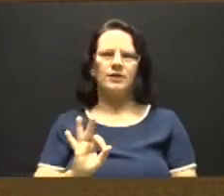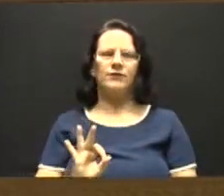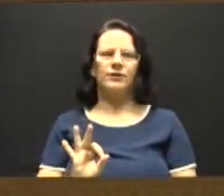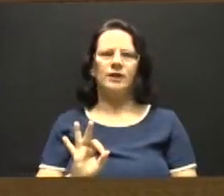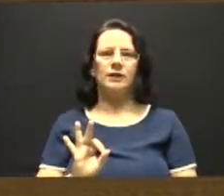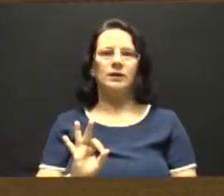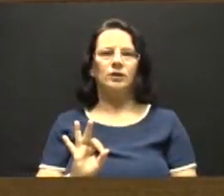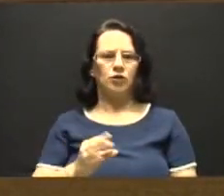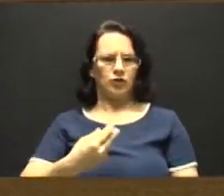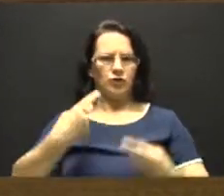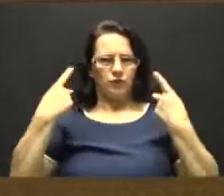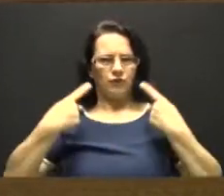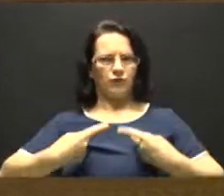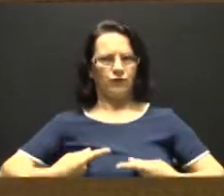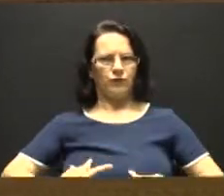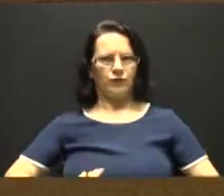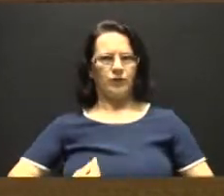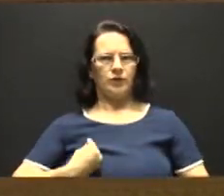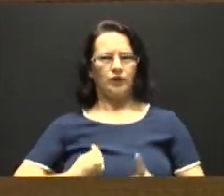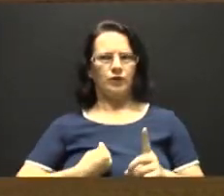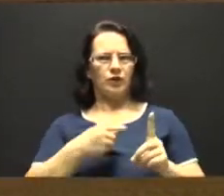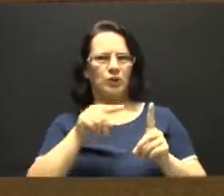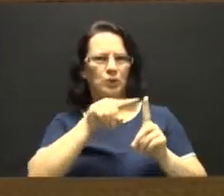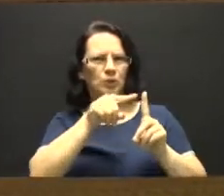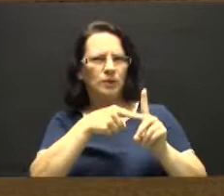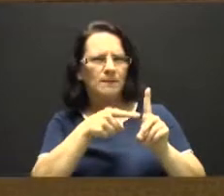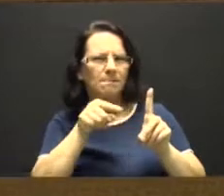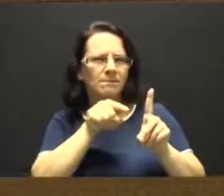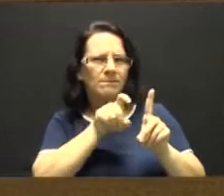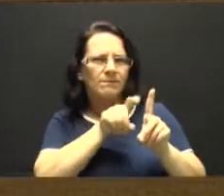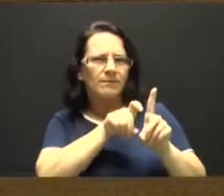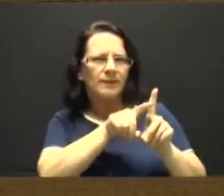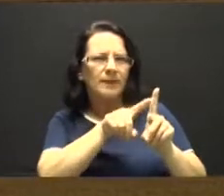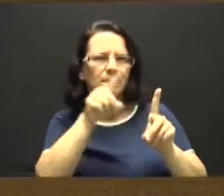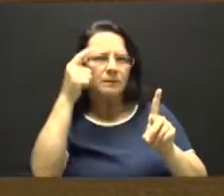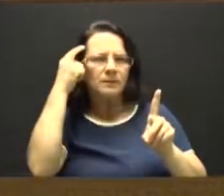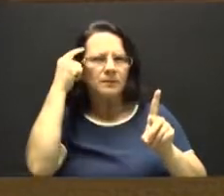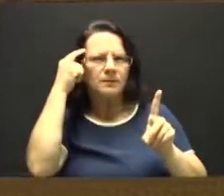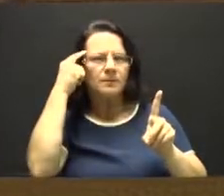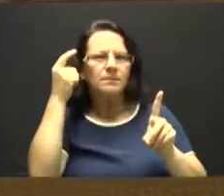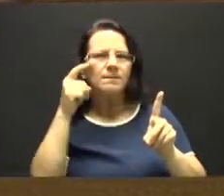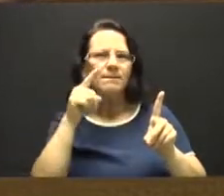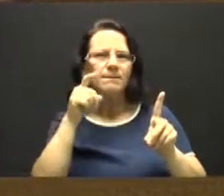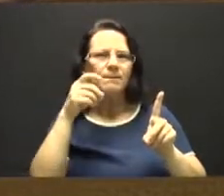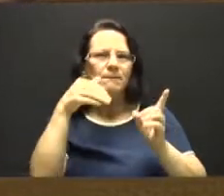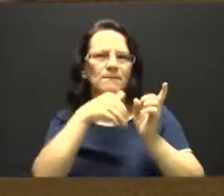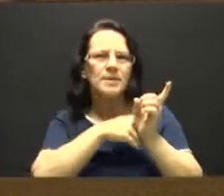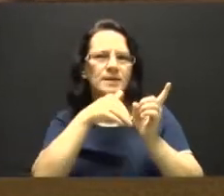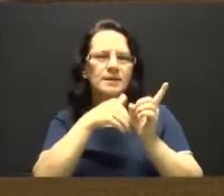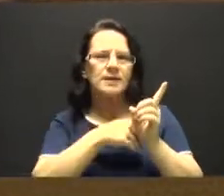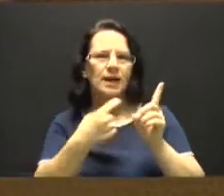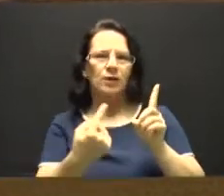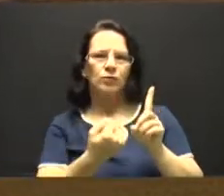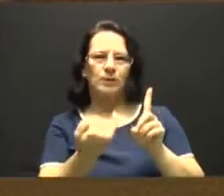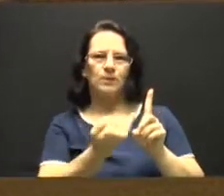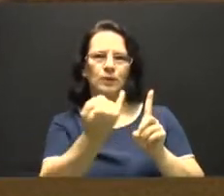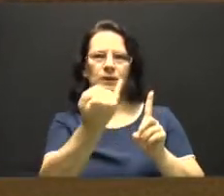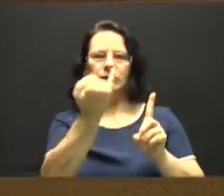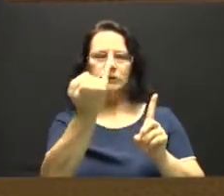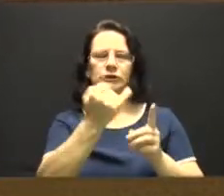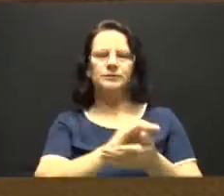humana pequenina misteriosa invisível mas sempre grande e importante